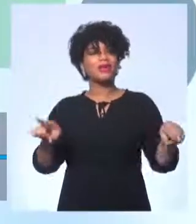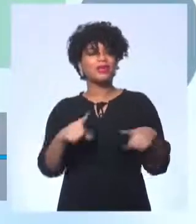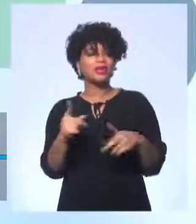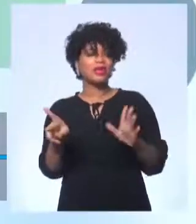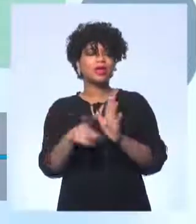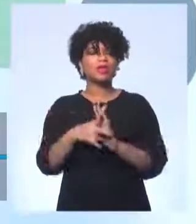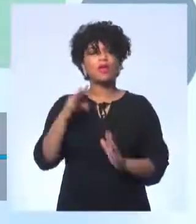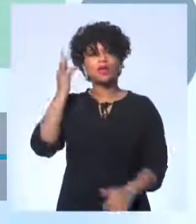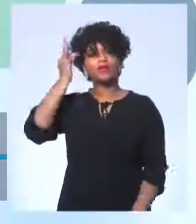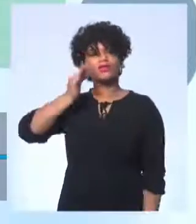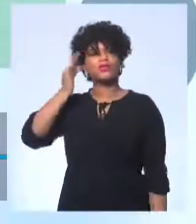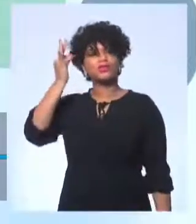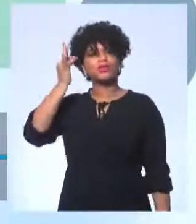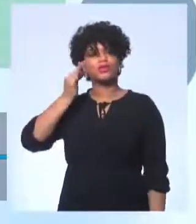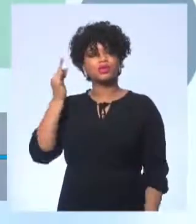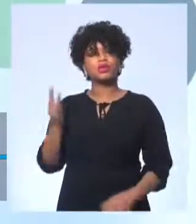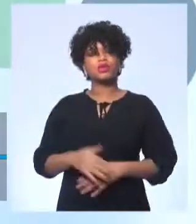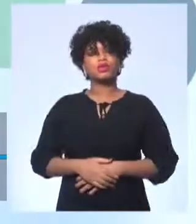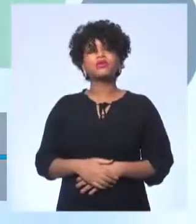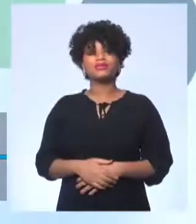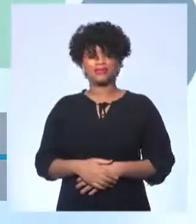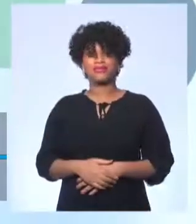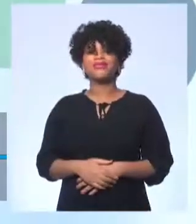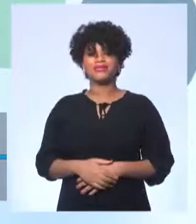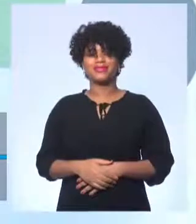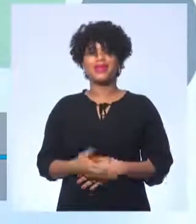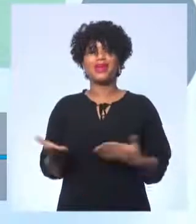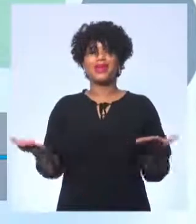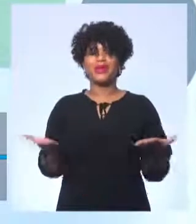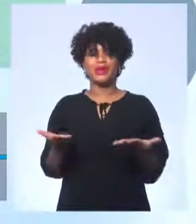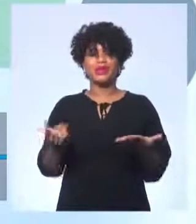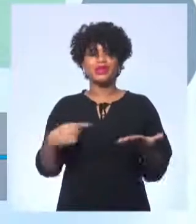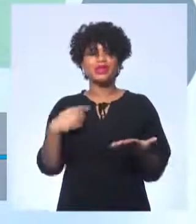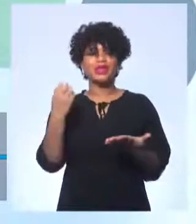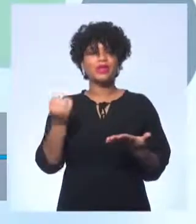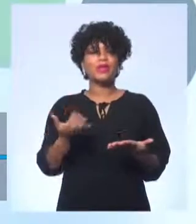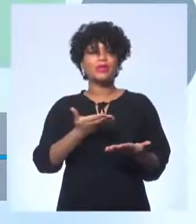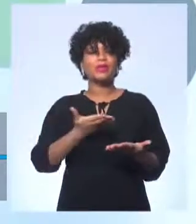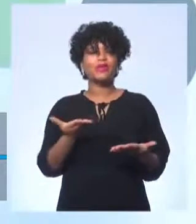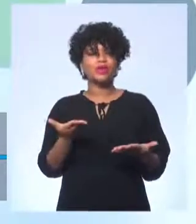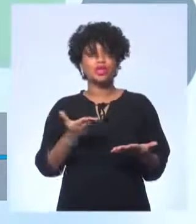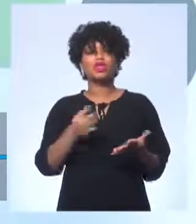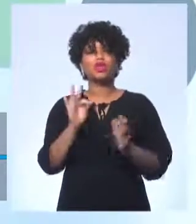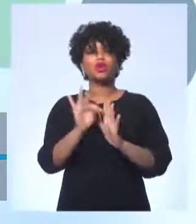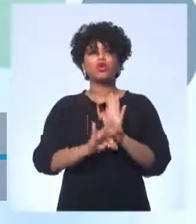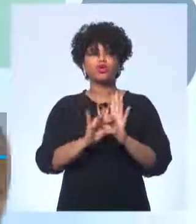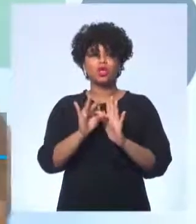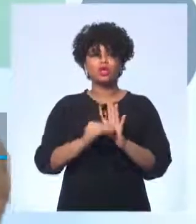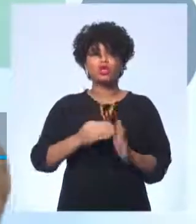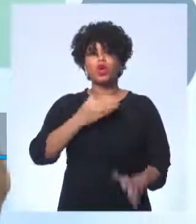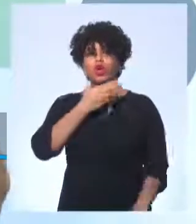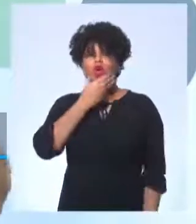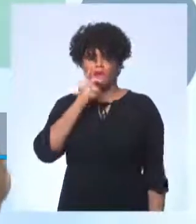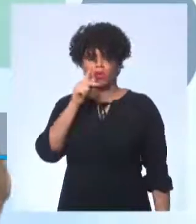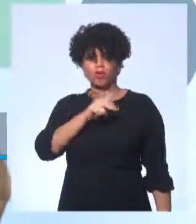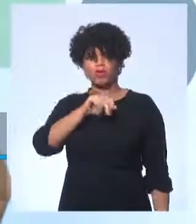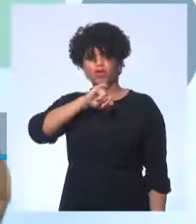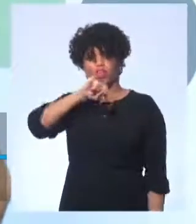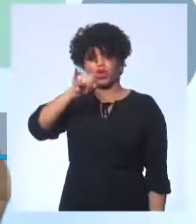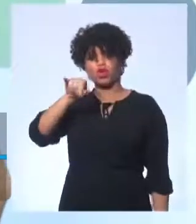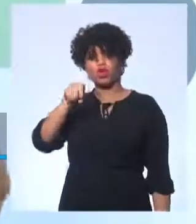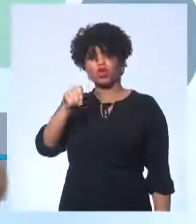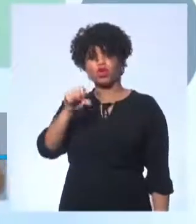Filosofia, e o texto que nós vamos falar aqui é o texto do José Miguel Wisnik, que é um professor